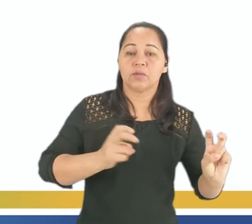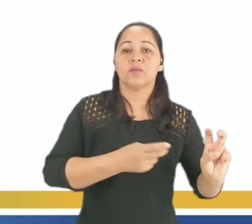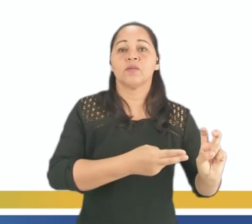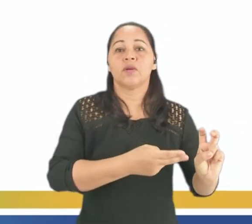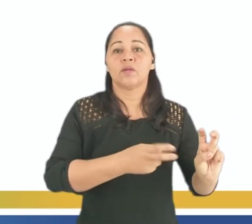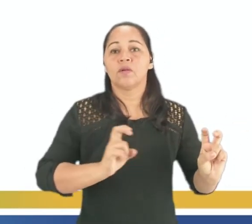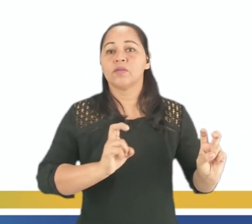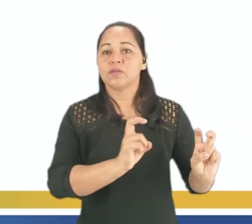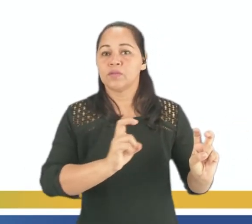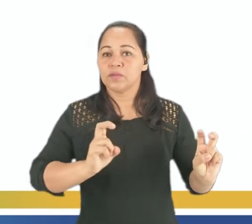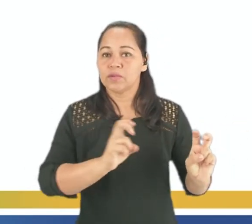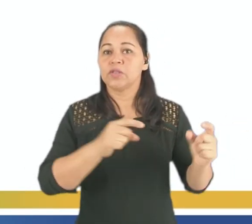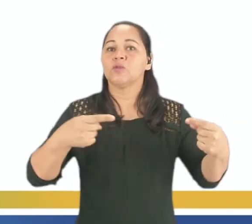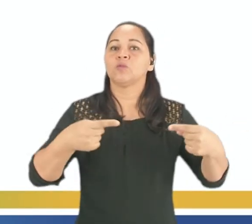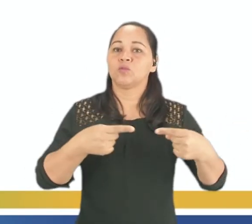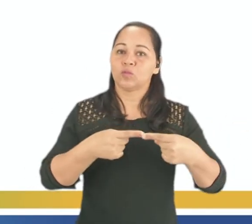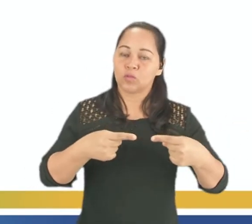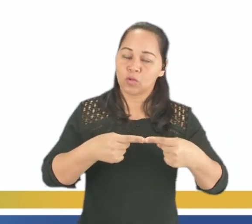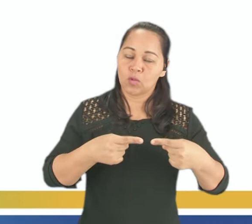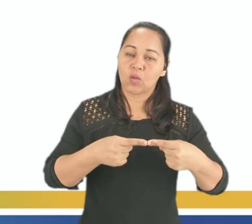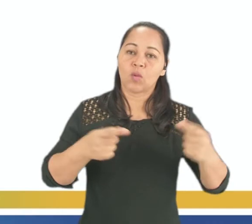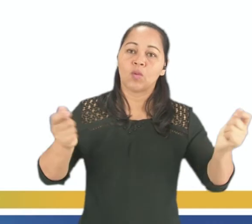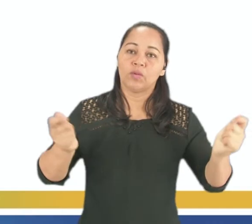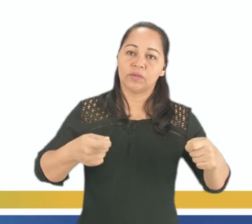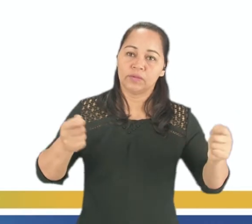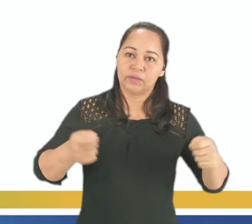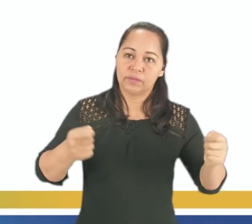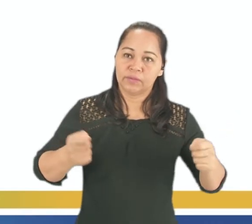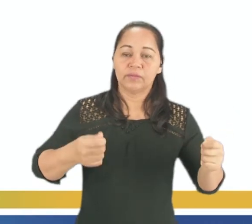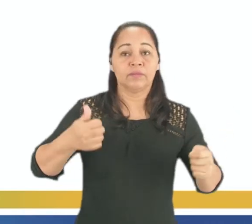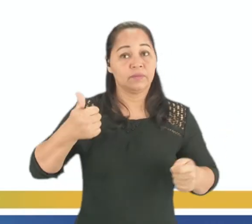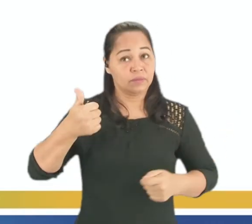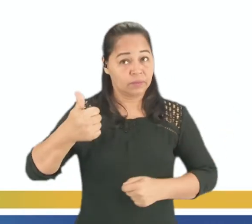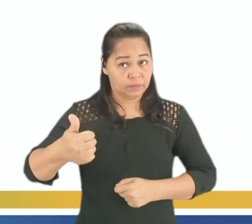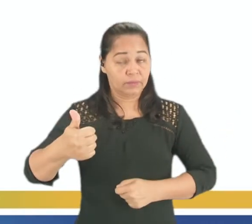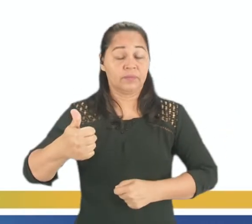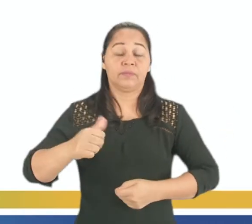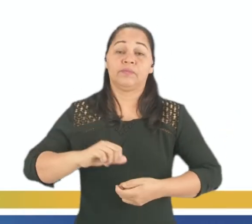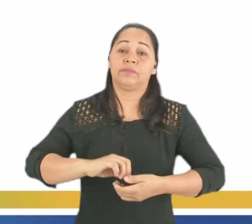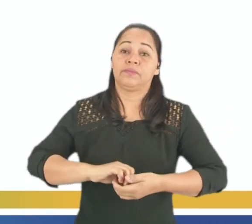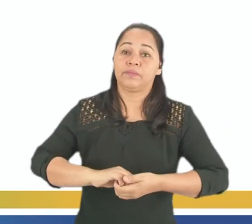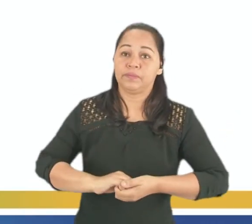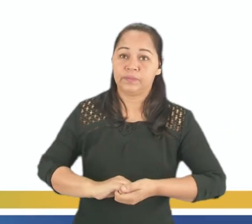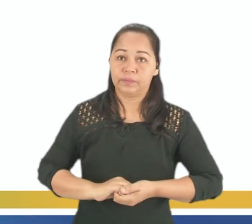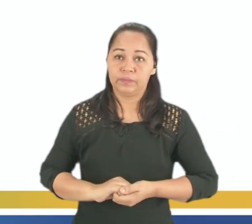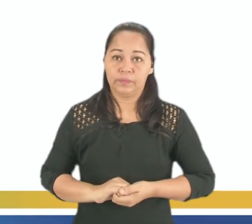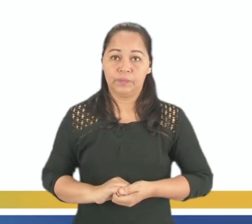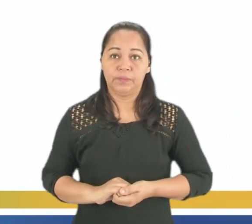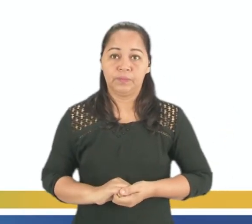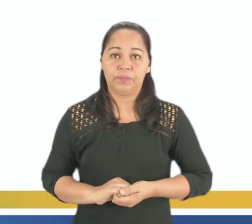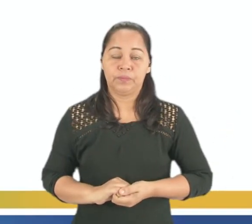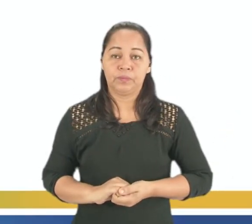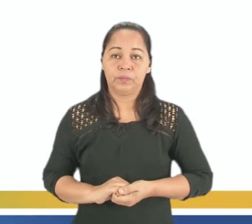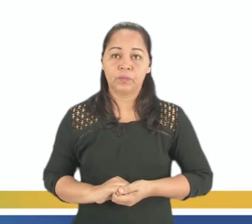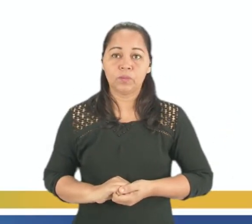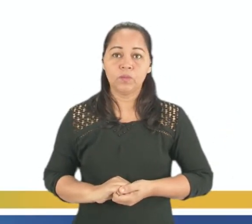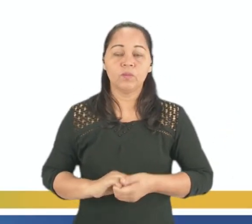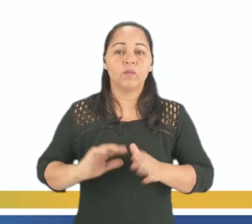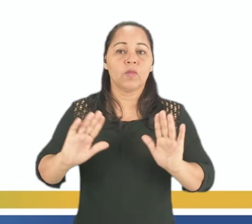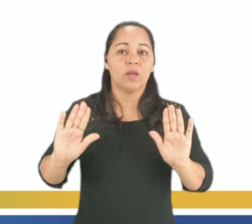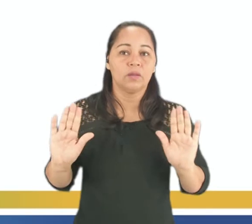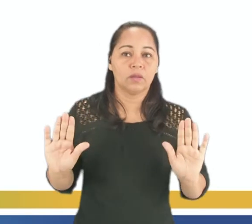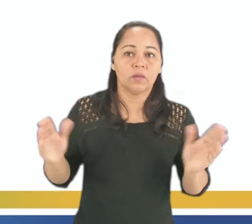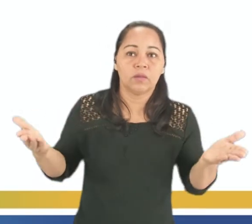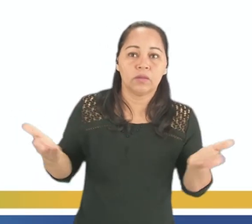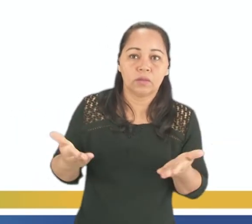a 55, já que esses números são iguais, né? Então, essa igualdade aí está verificada. Portanto,